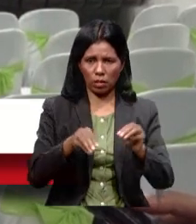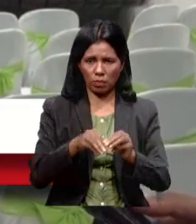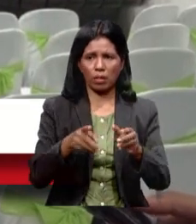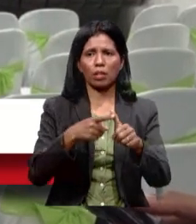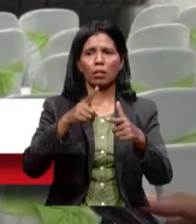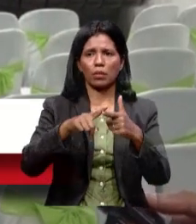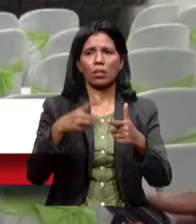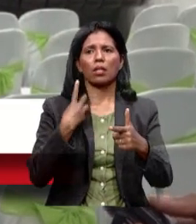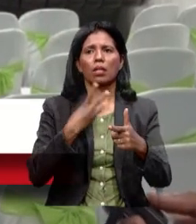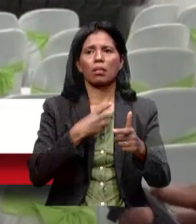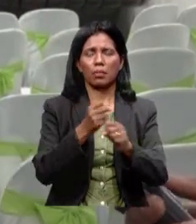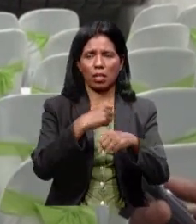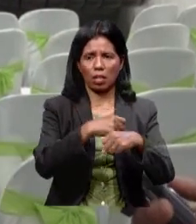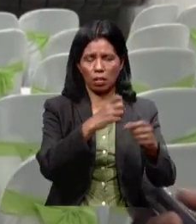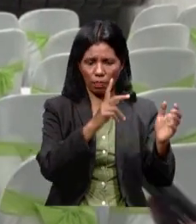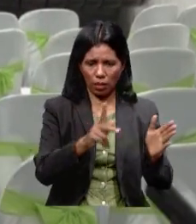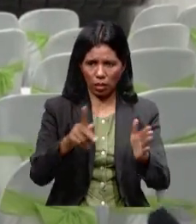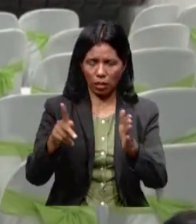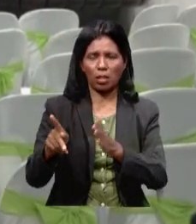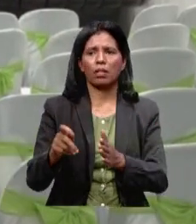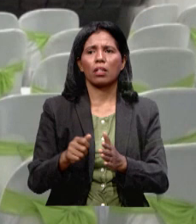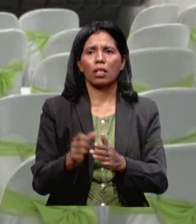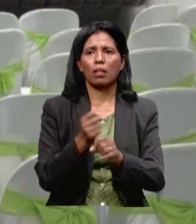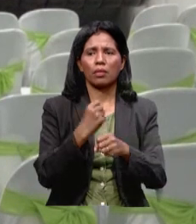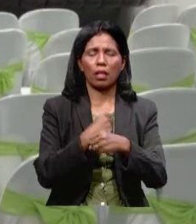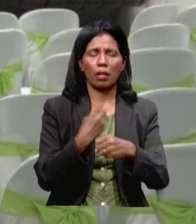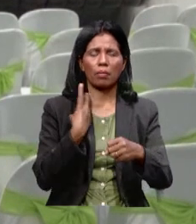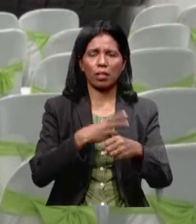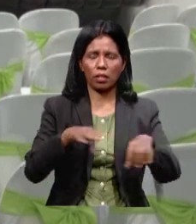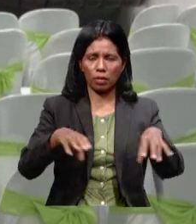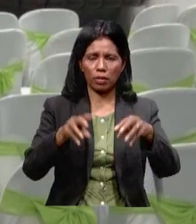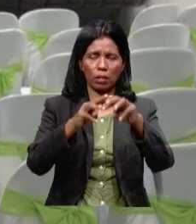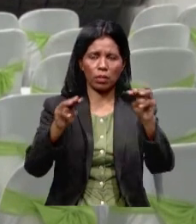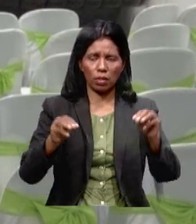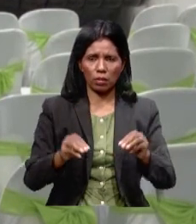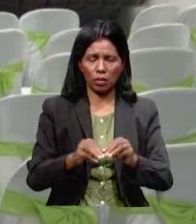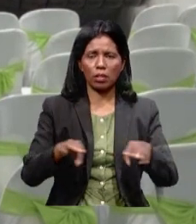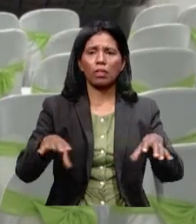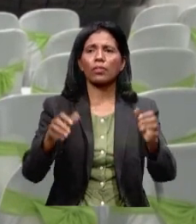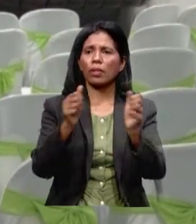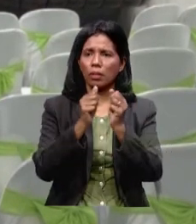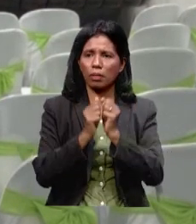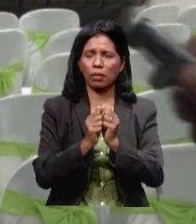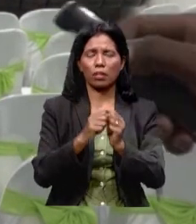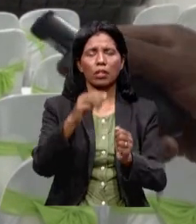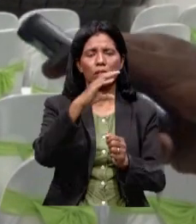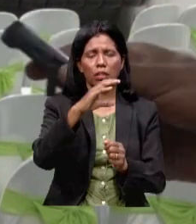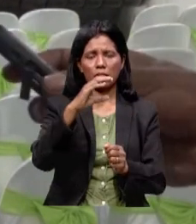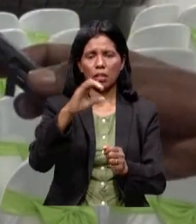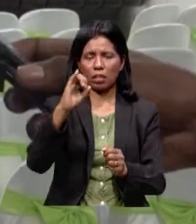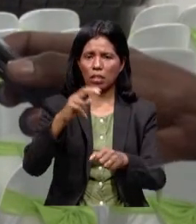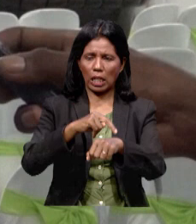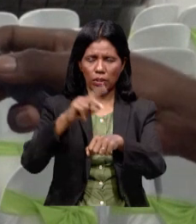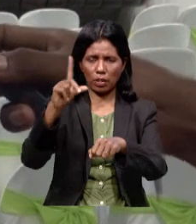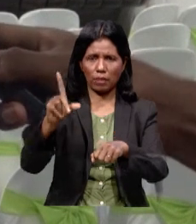missa halo a minha plano para tu halo a minha serviço e município, a tu não é bel colabora ho sesi nacional. Ne